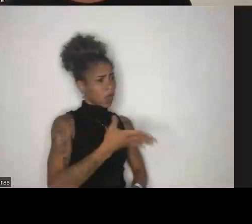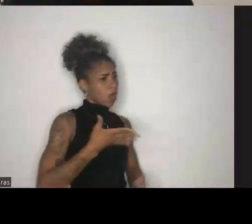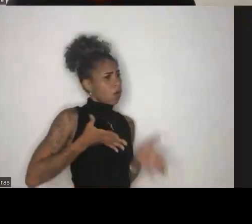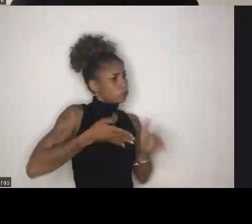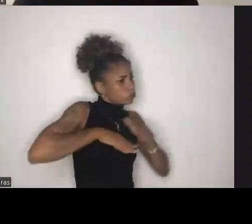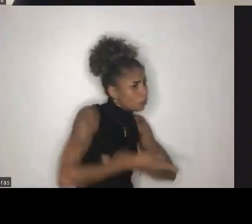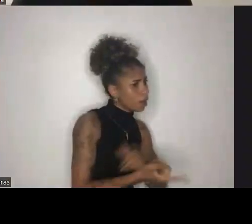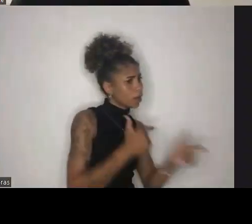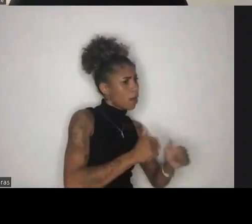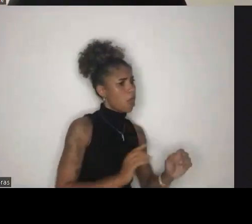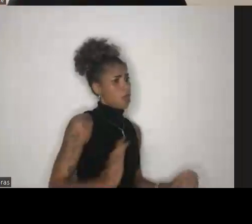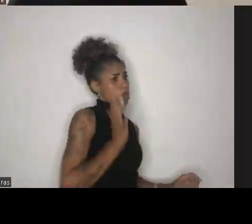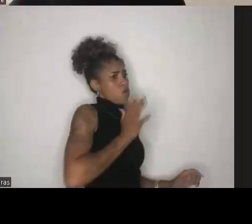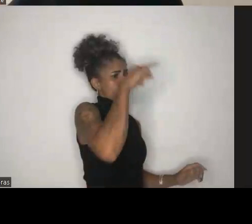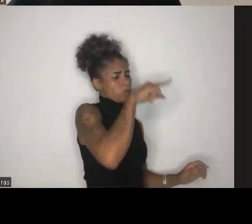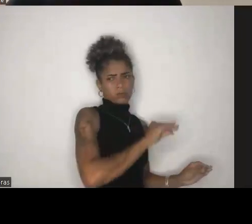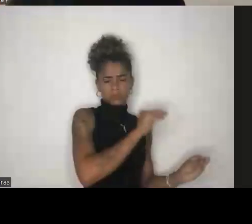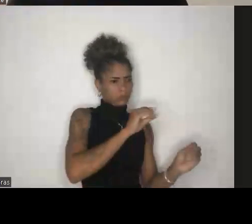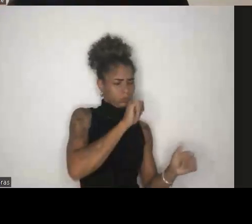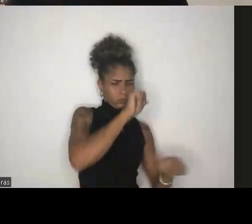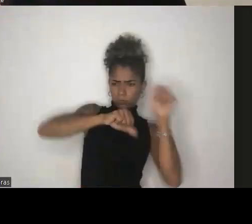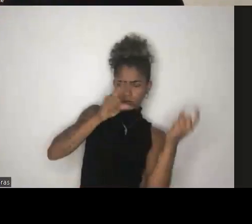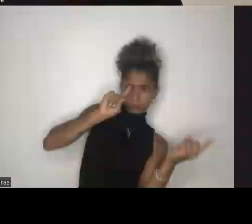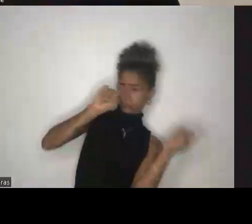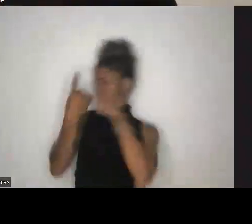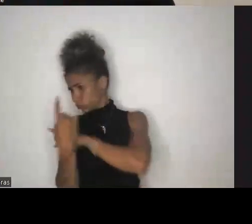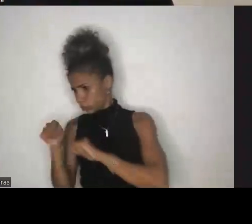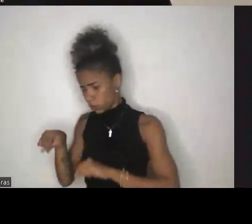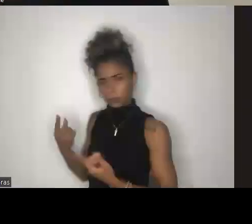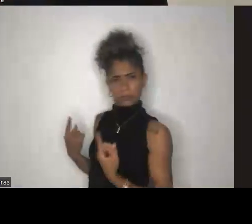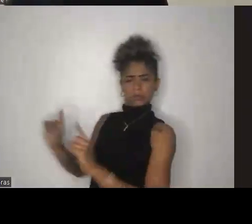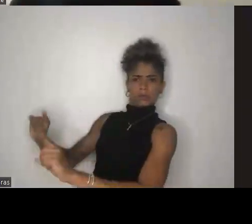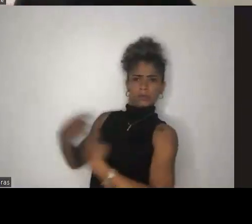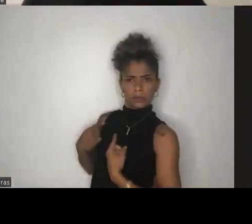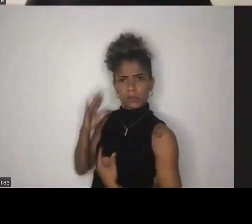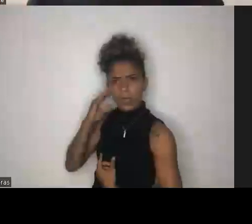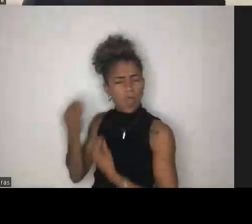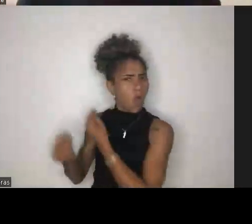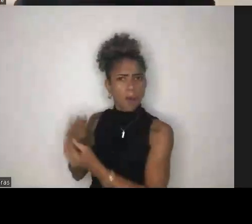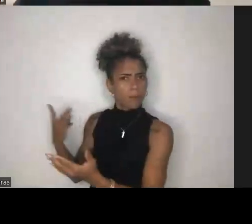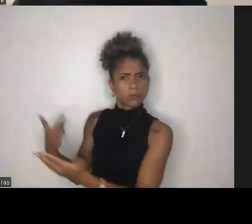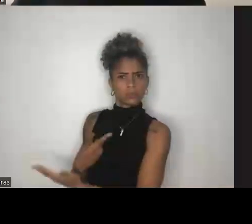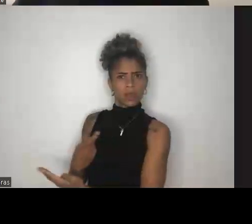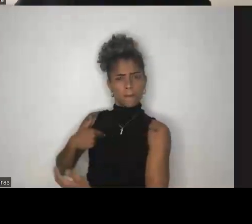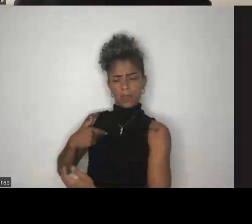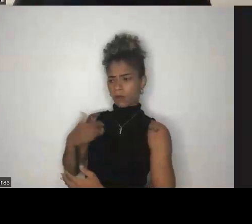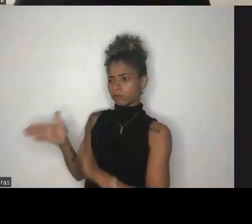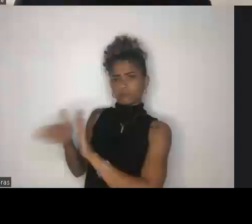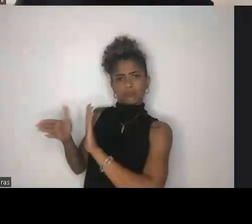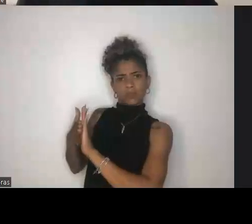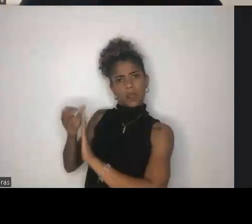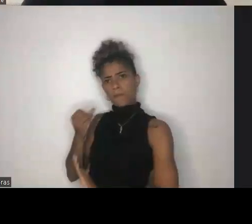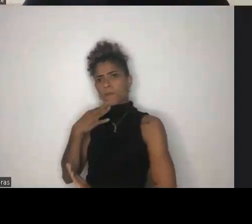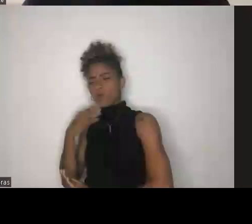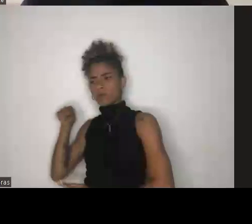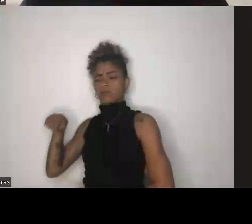cliente virou os entregadores de São Paulo e isso eu provoquei porque tipo quis entender se a minha performance ia ser boa ali